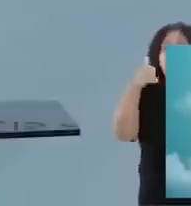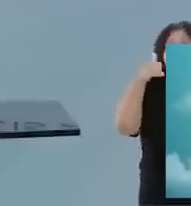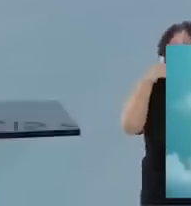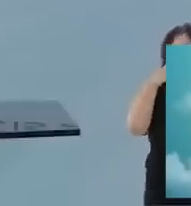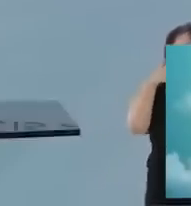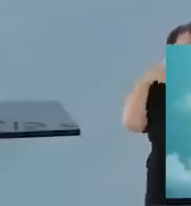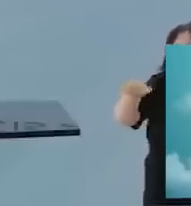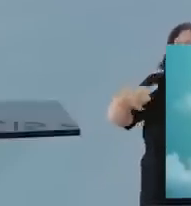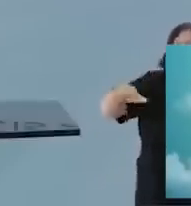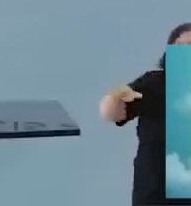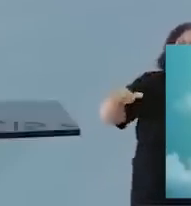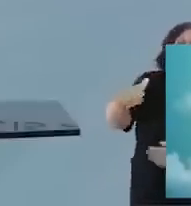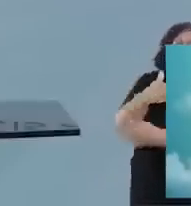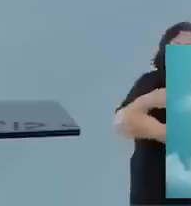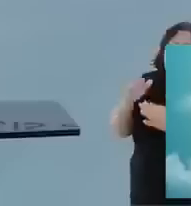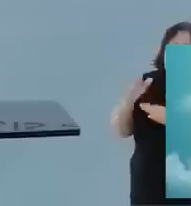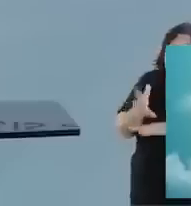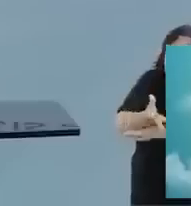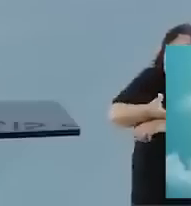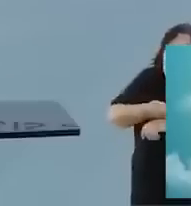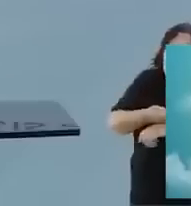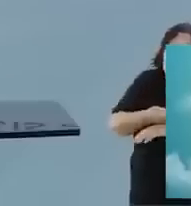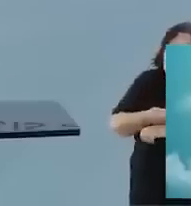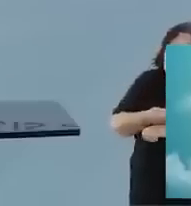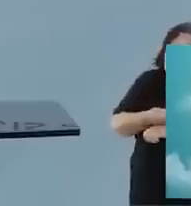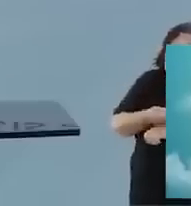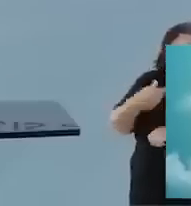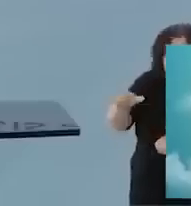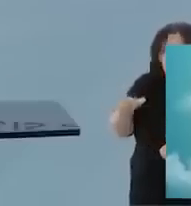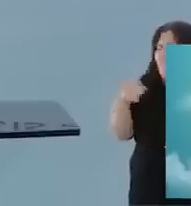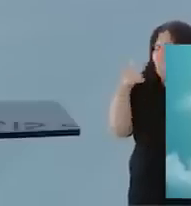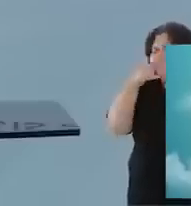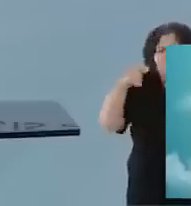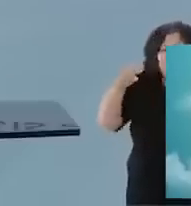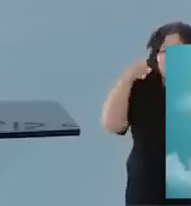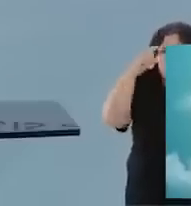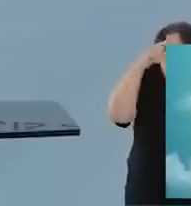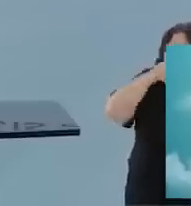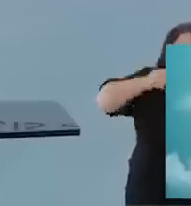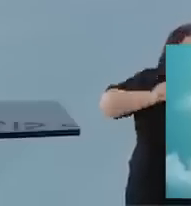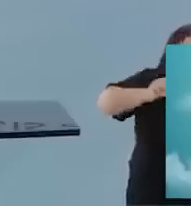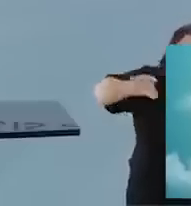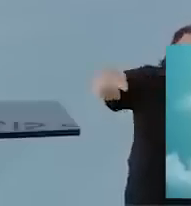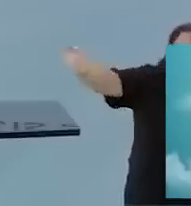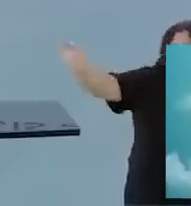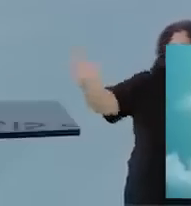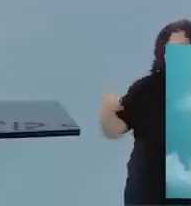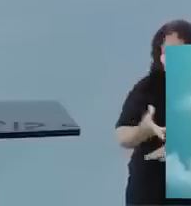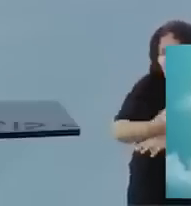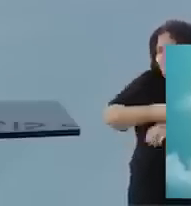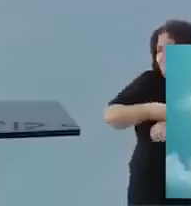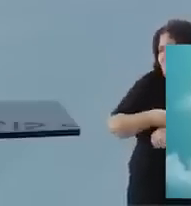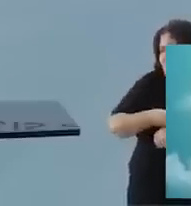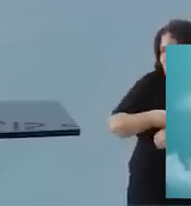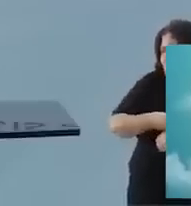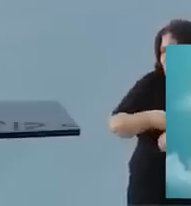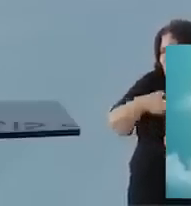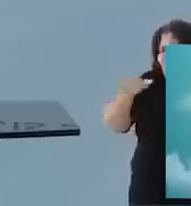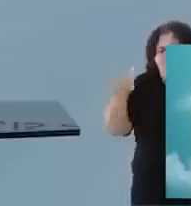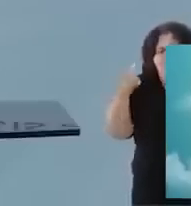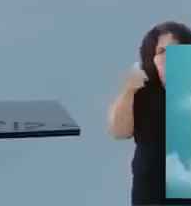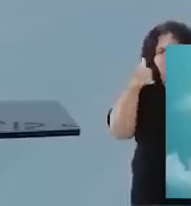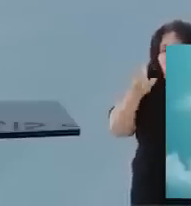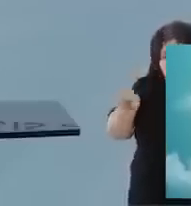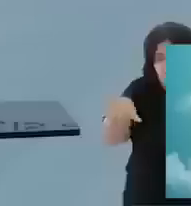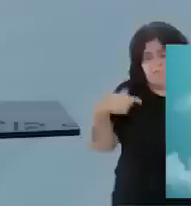para outra igreja, mais perto da minha casa, está mais fácil, está muito difícil eu ir para aí, está longe. Falei: ô irmã, só tem um problema, a senhora é tão